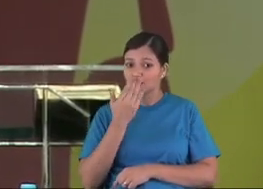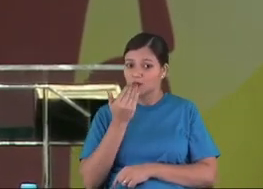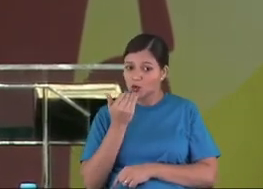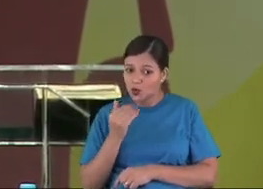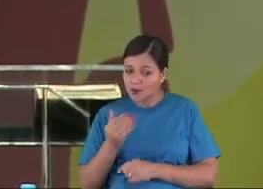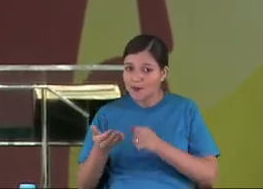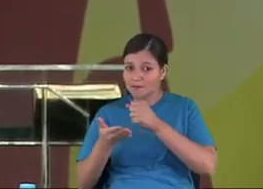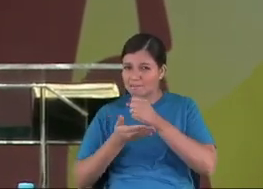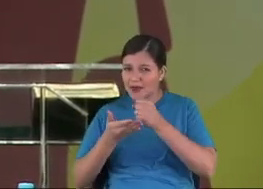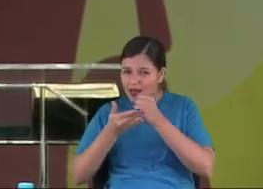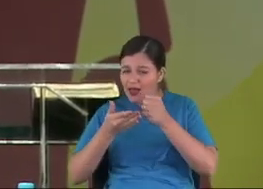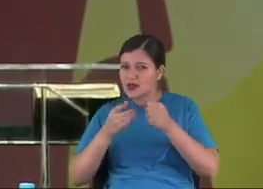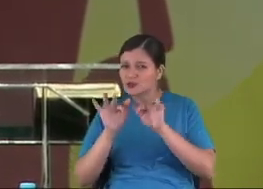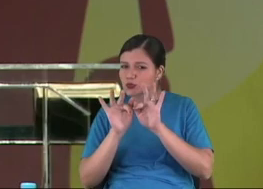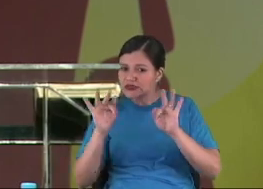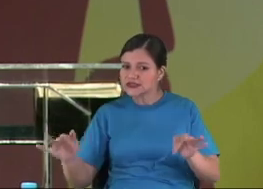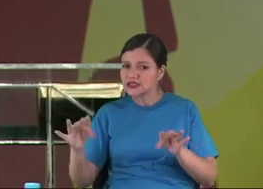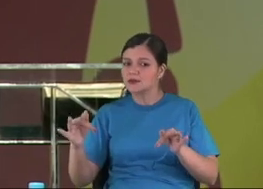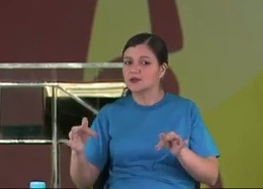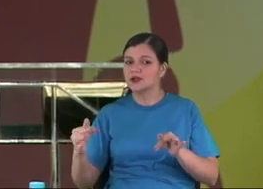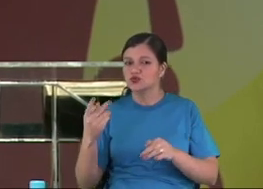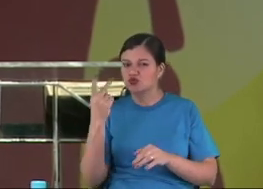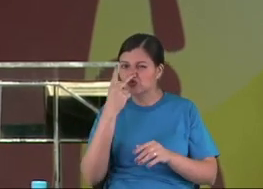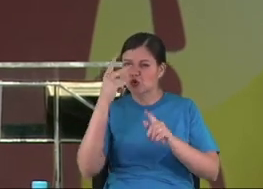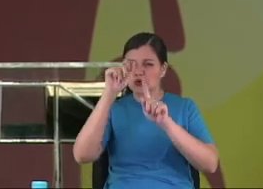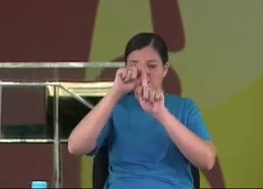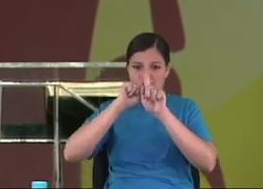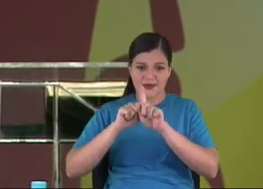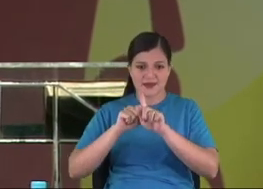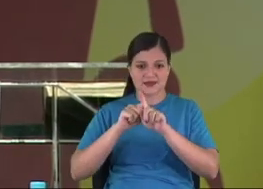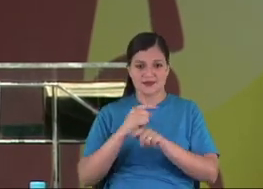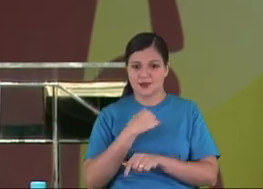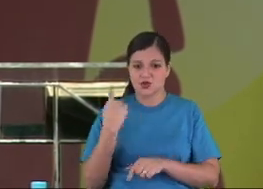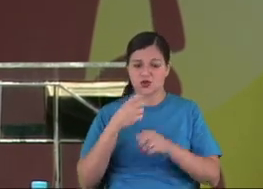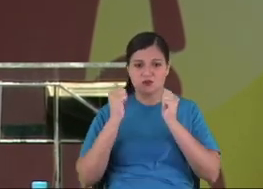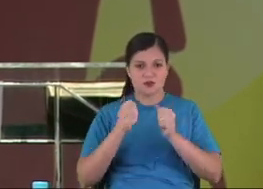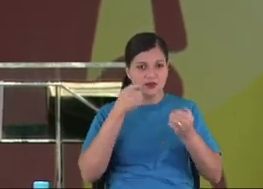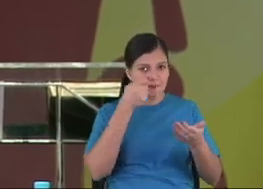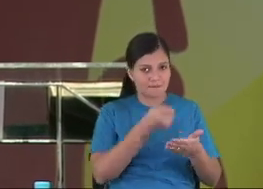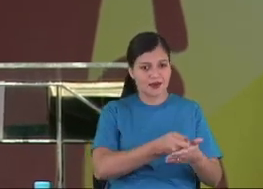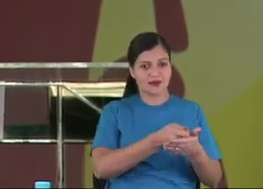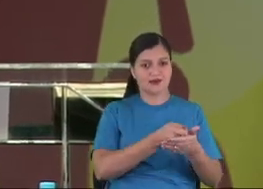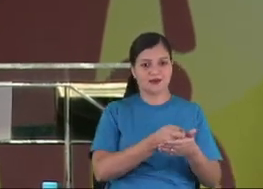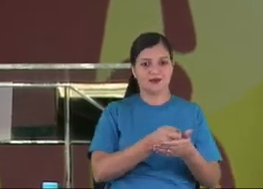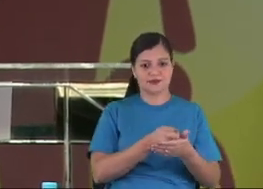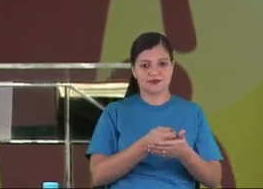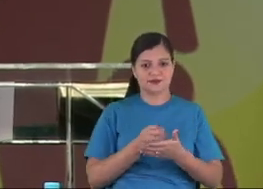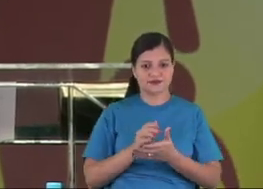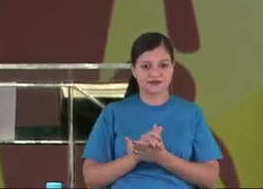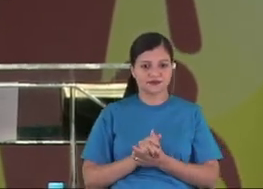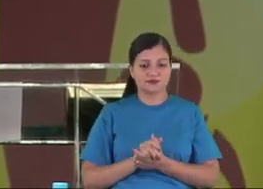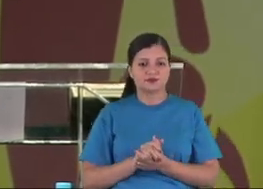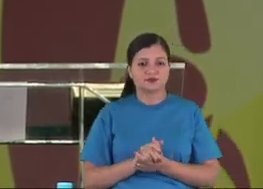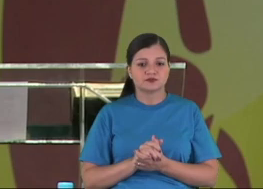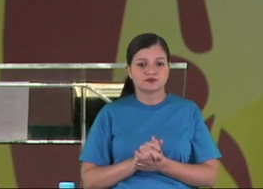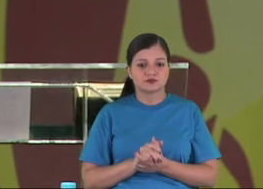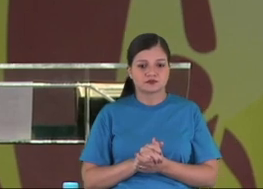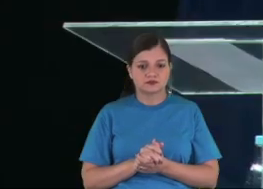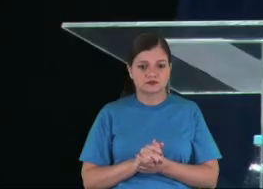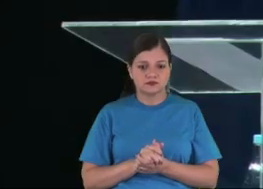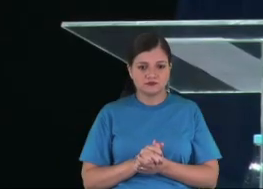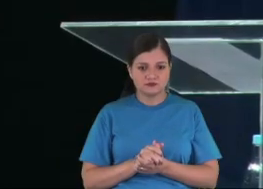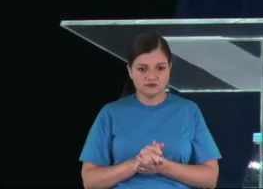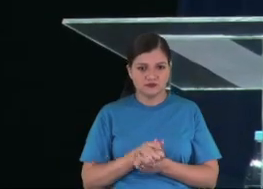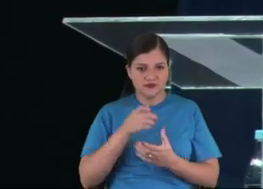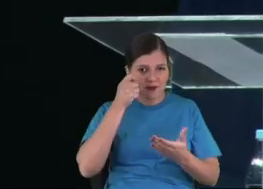bem basicão durante uns 2 meses. Para a gente poder pagar essa cirurgia, tem que ser pago à vista,